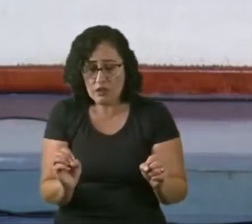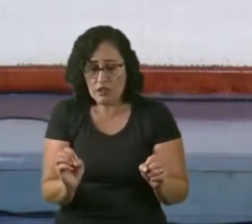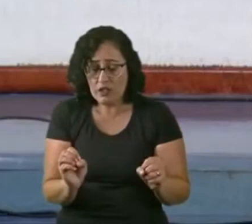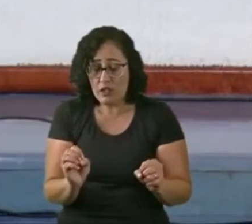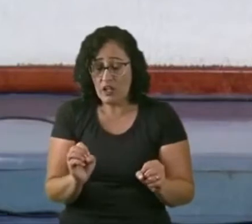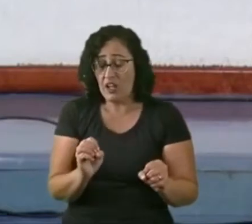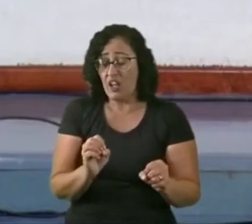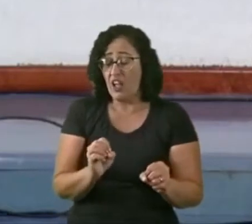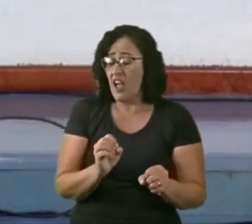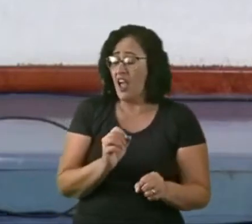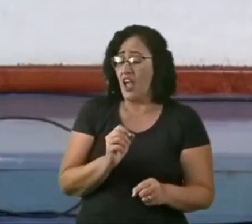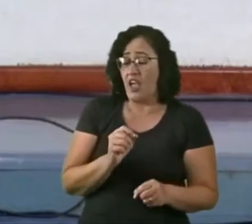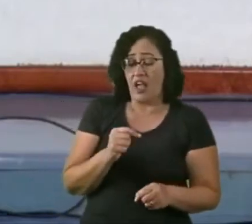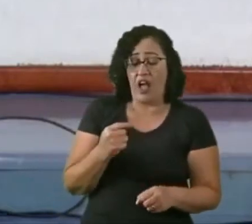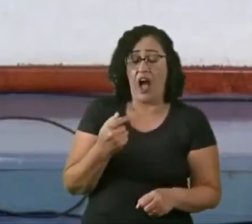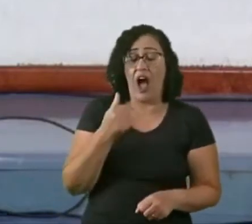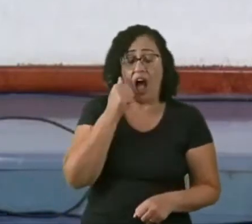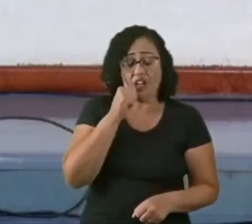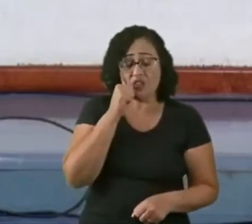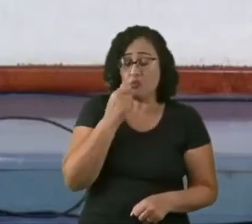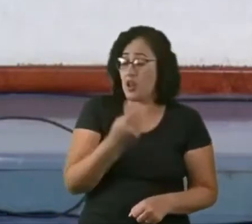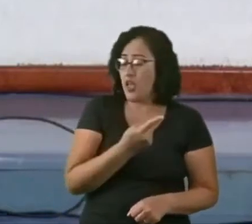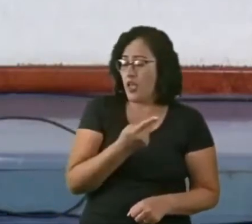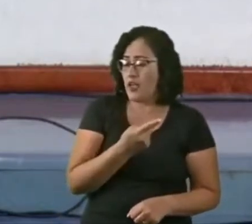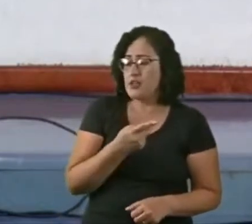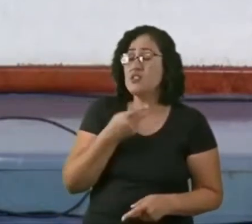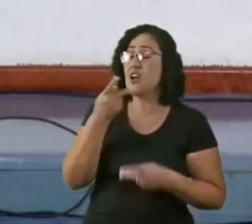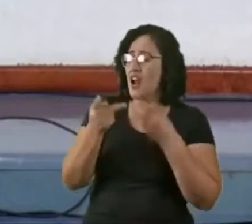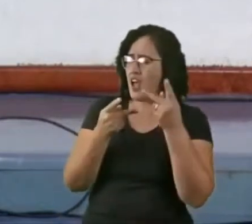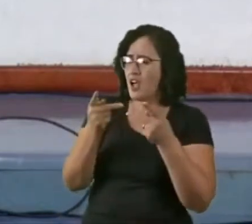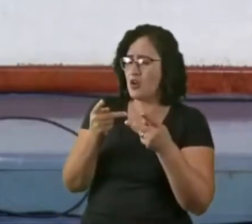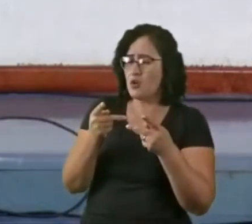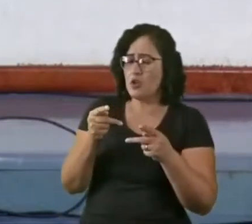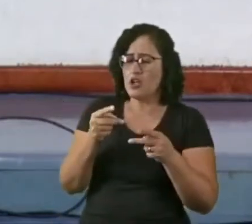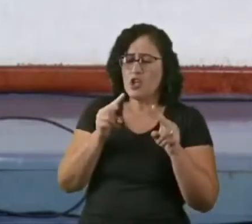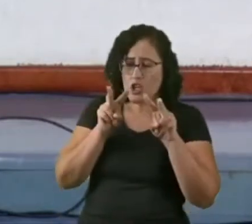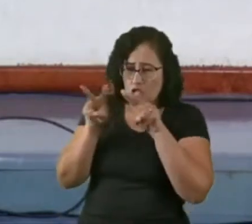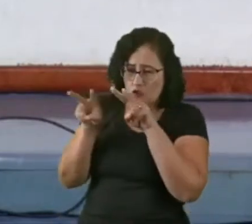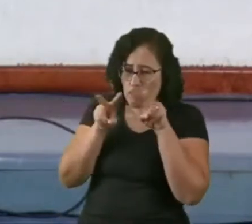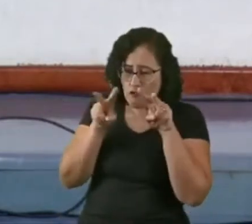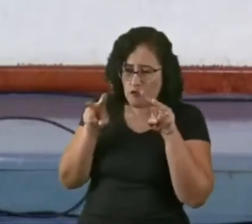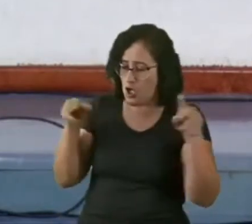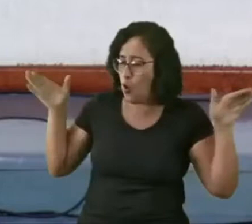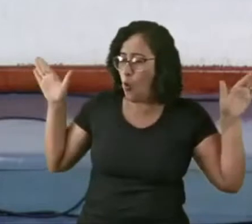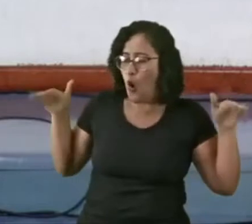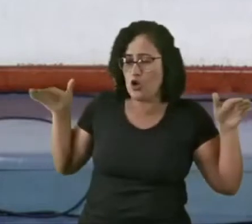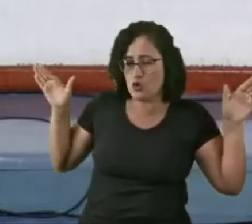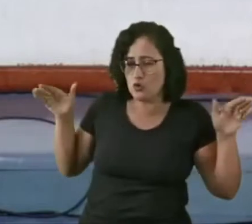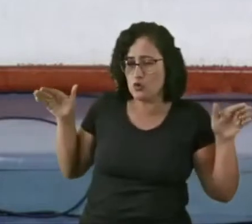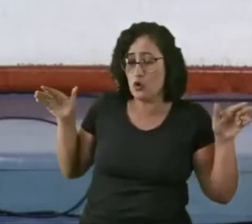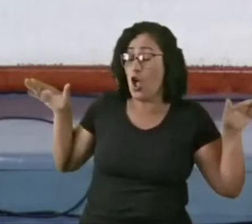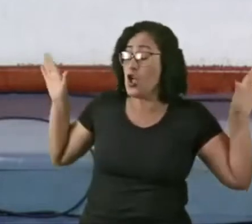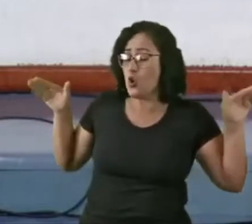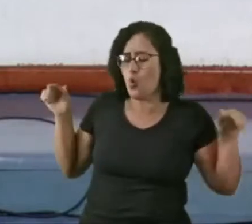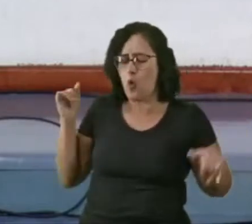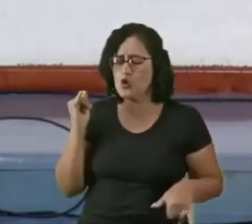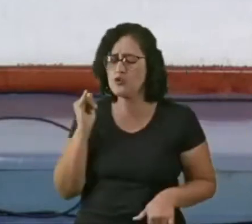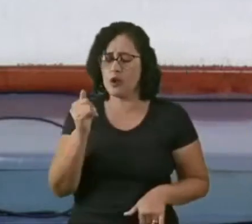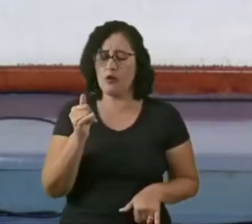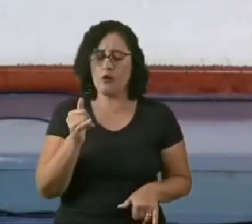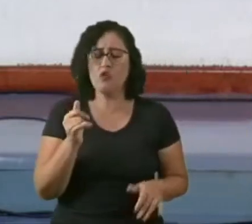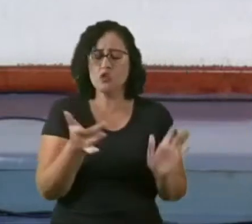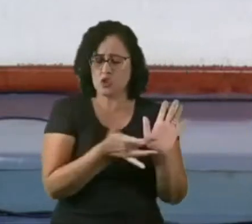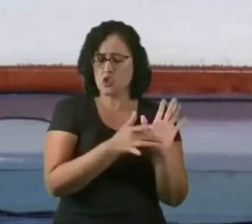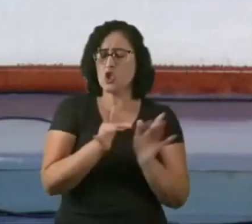anjos que disseram que ele está vivo. Alguns dos nossos companheiros foram ao sepulcro e encontraram